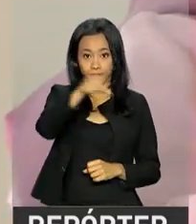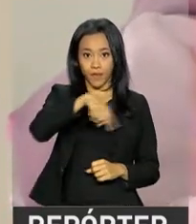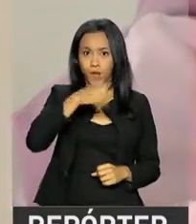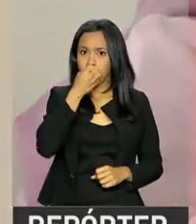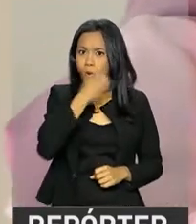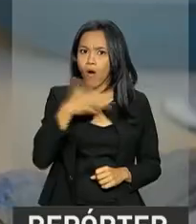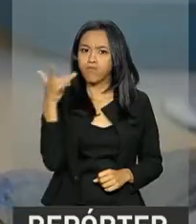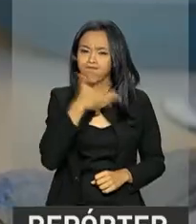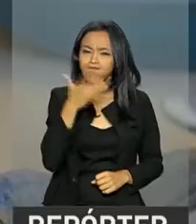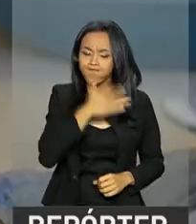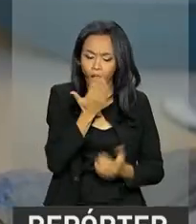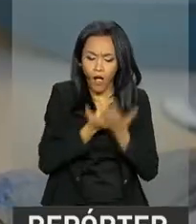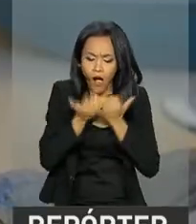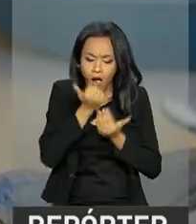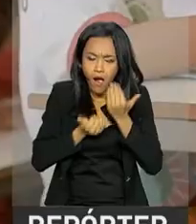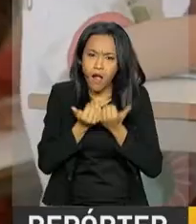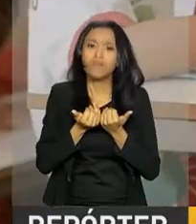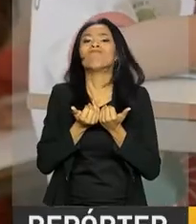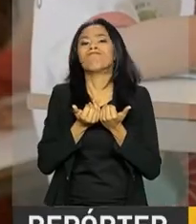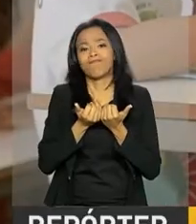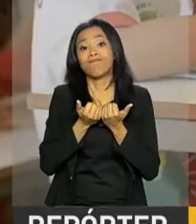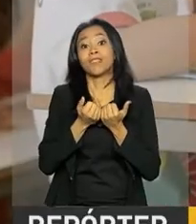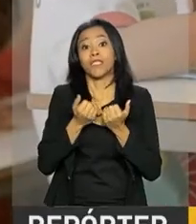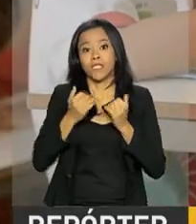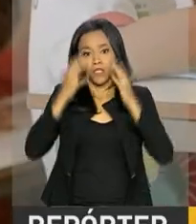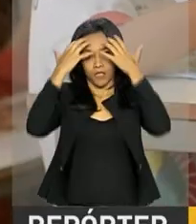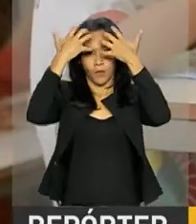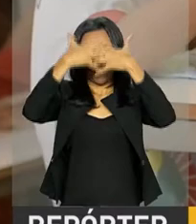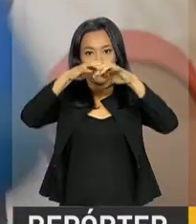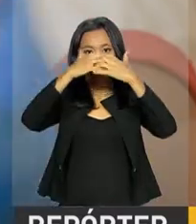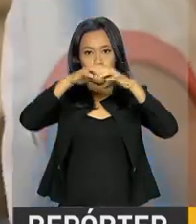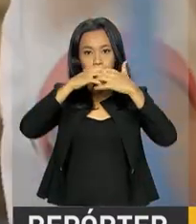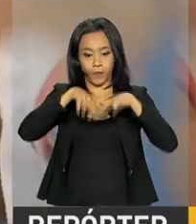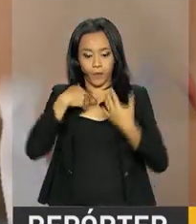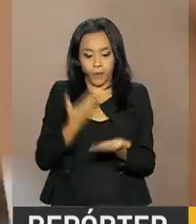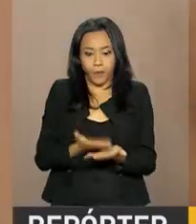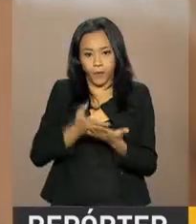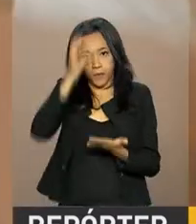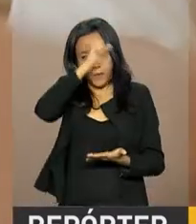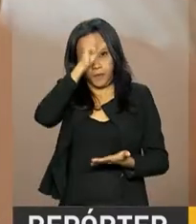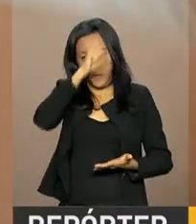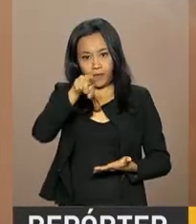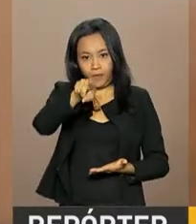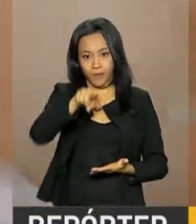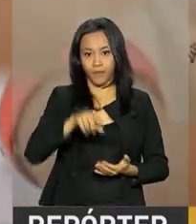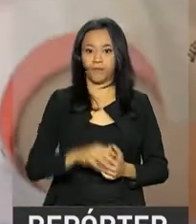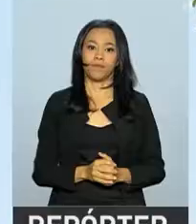Uma boa alimentação como aliada no desenvolvimento escolar.